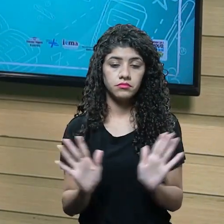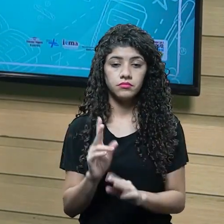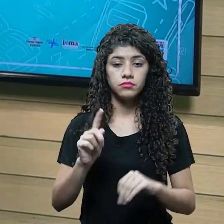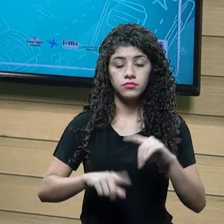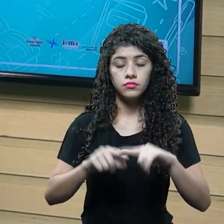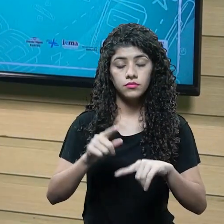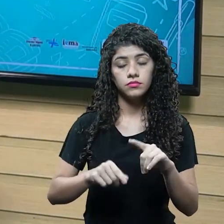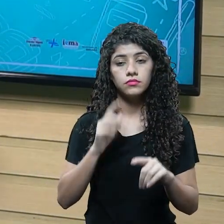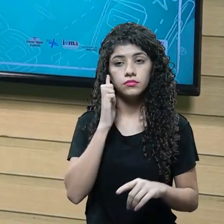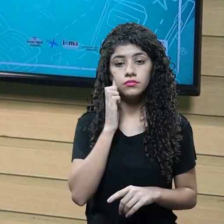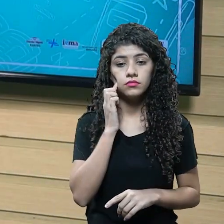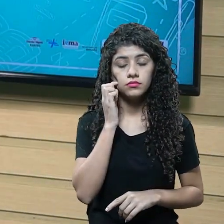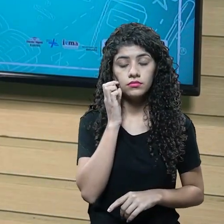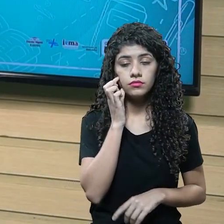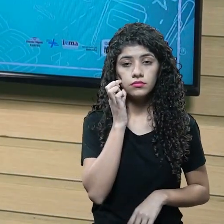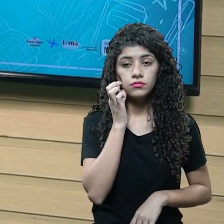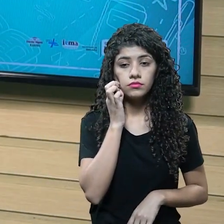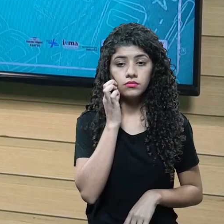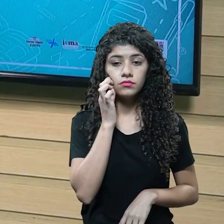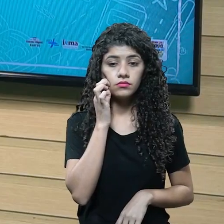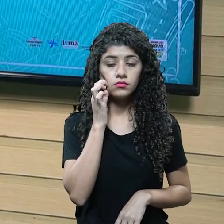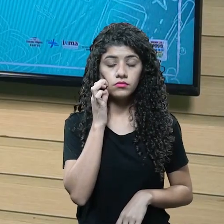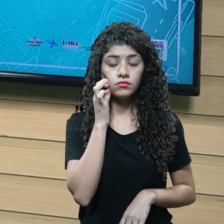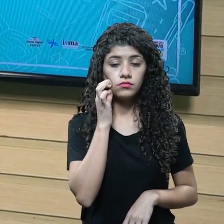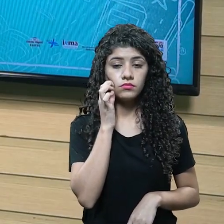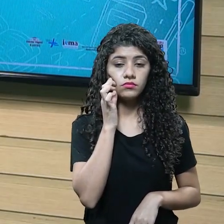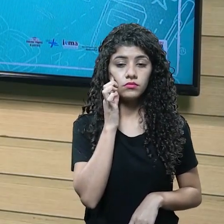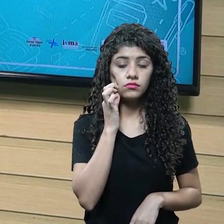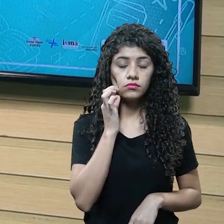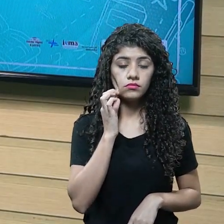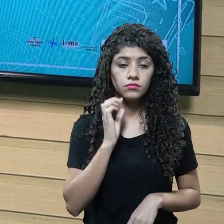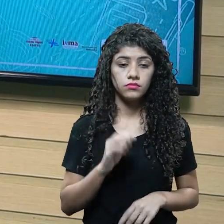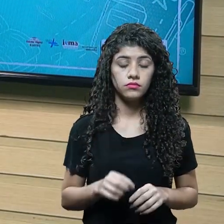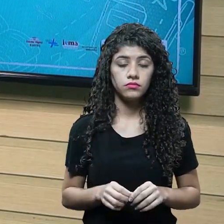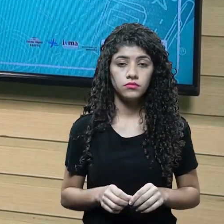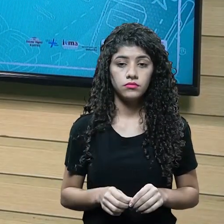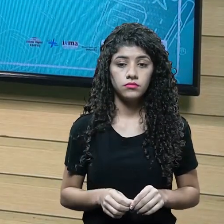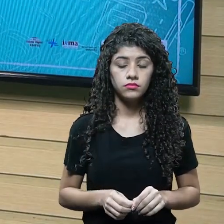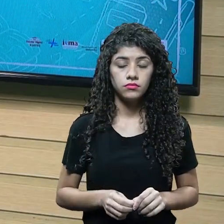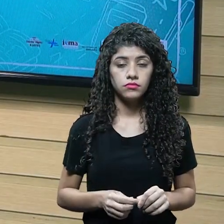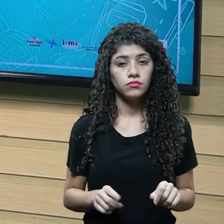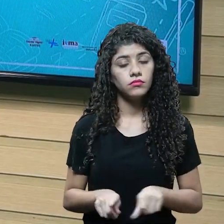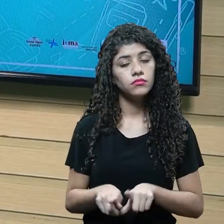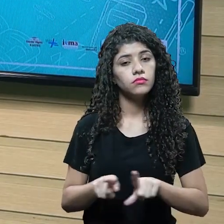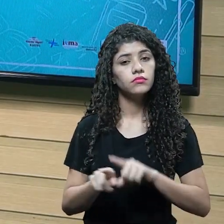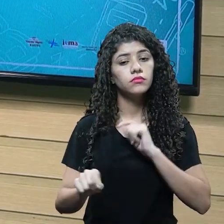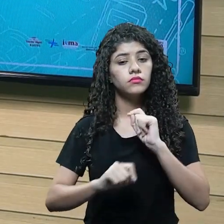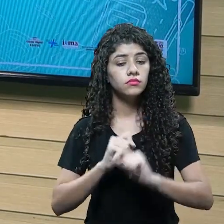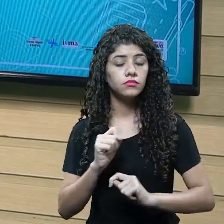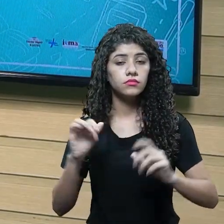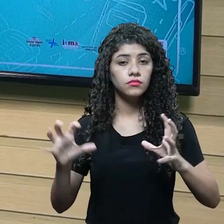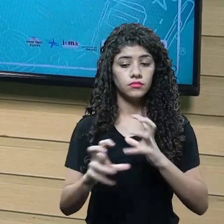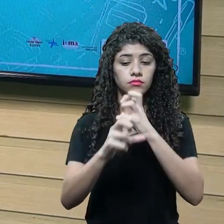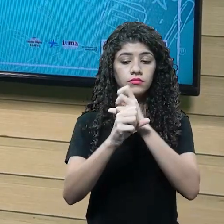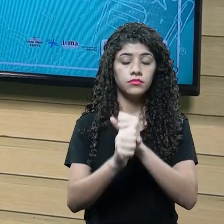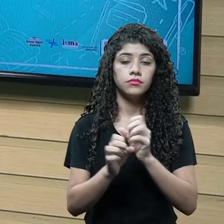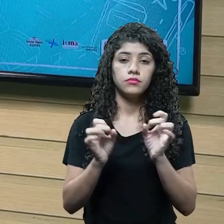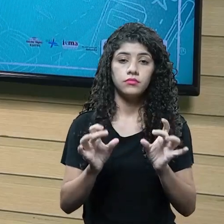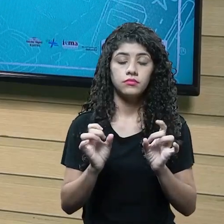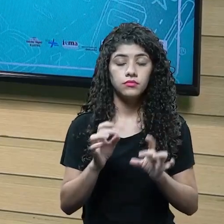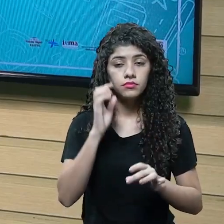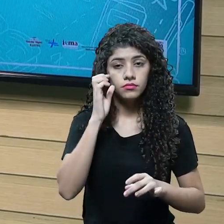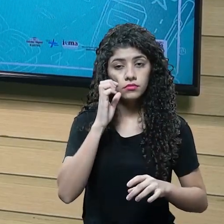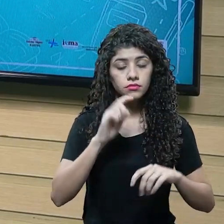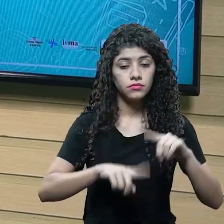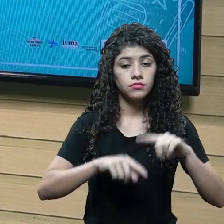dropship, facilitando assim, olha, a função, ou também chamaria de atacadista direto, cuja função se resume à venda dos produtos, ficando o